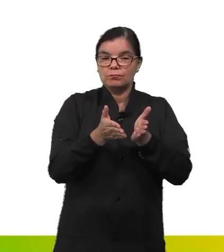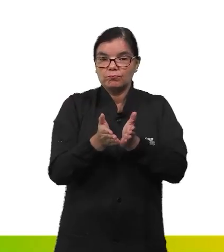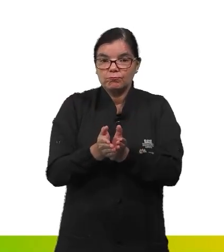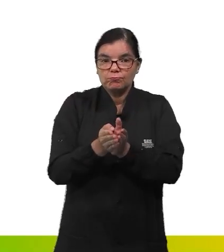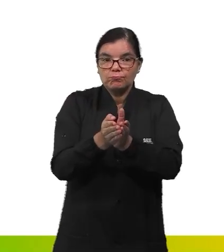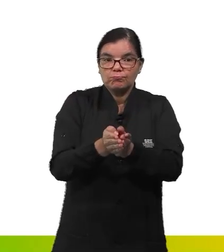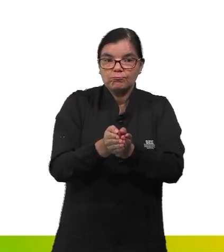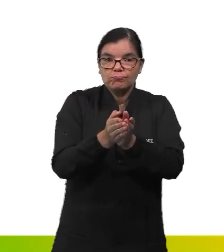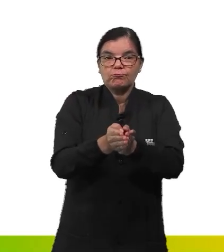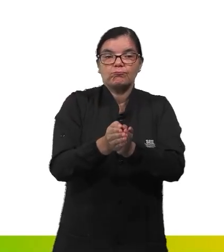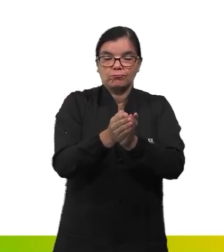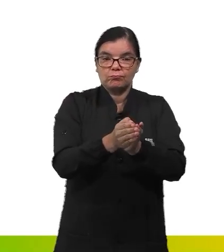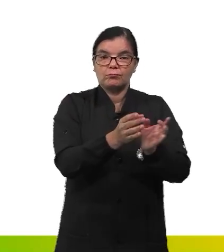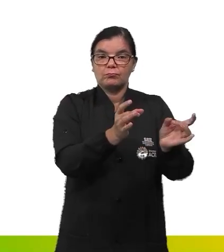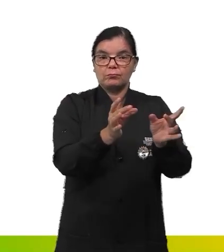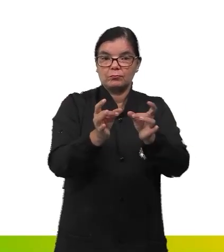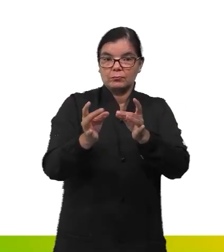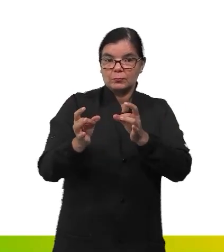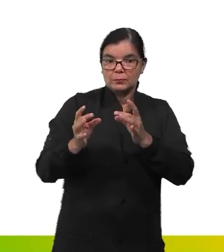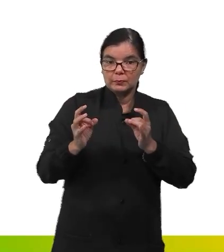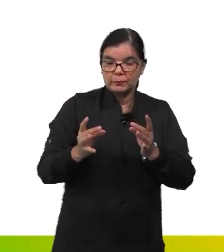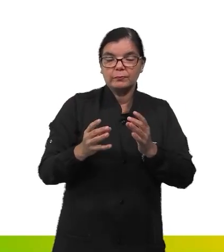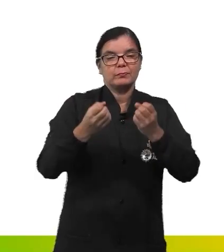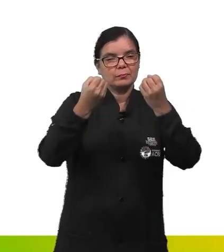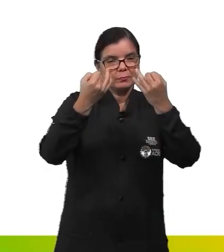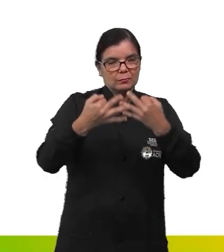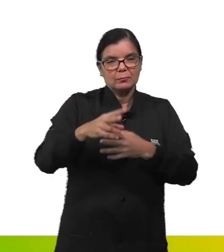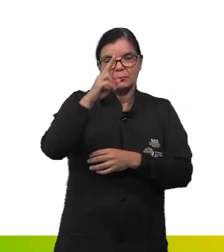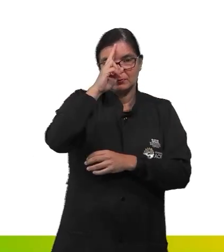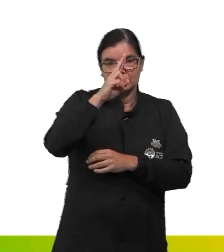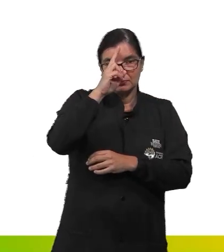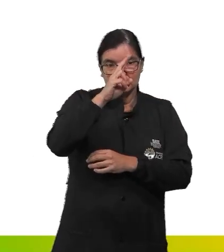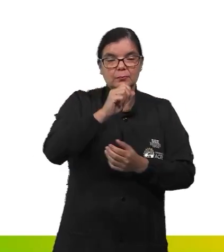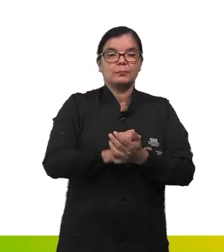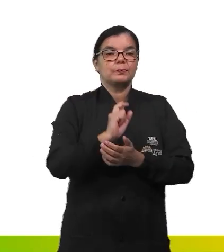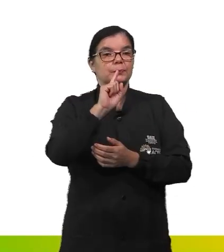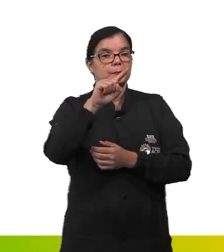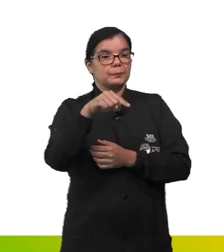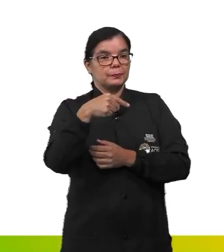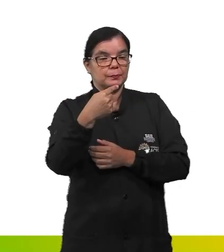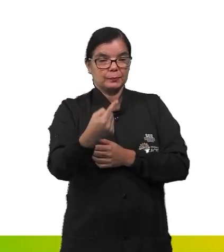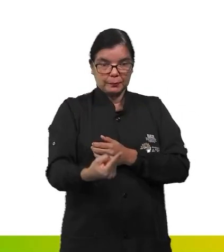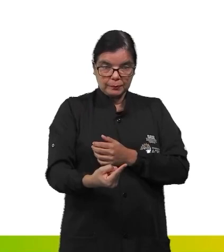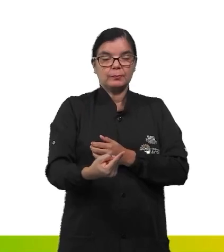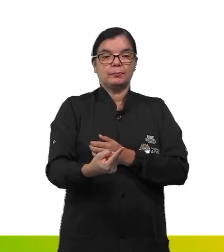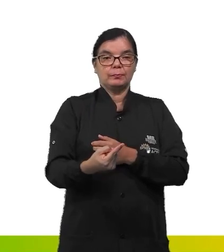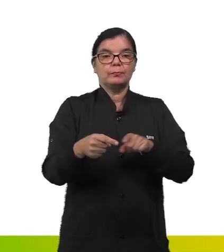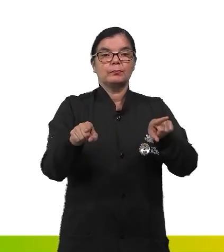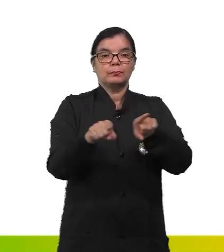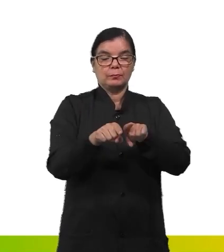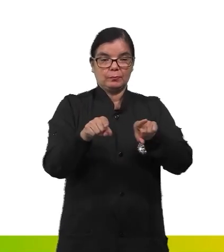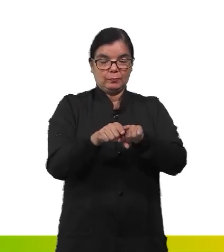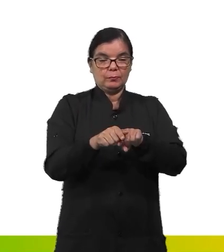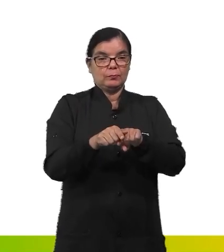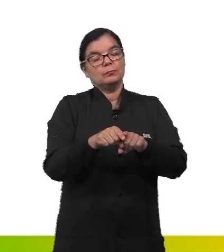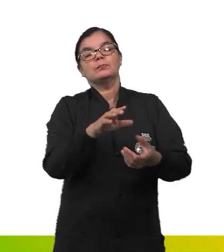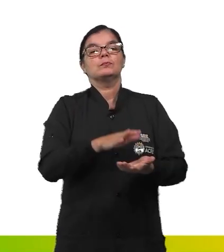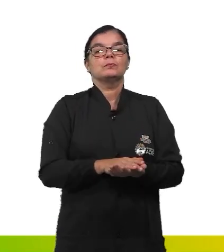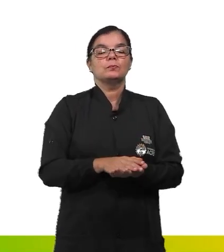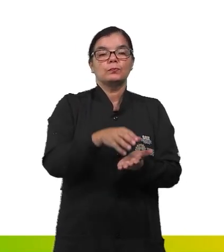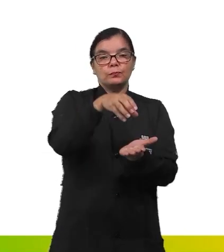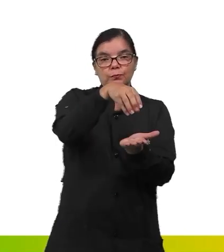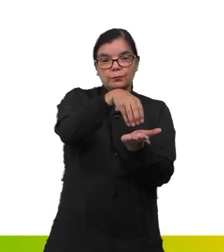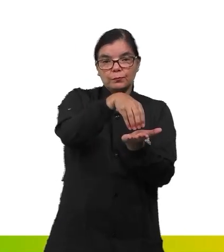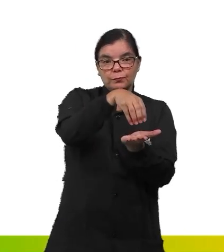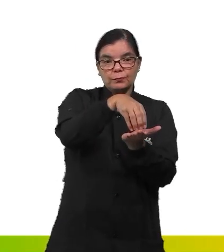para as especiarias orientais. Falei muito disso, lembram? Após a queda de Constantinopla em